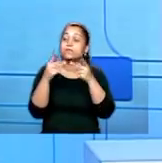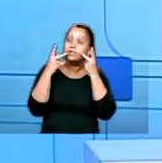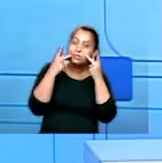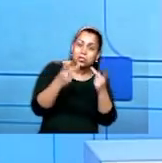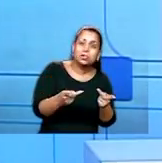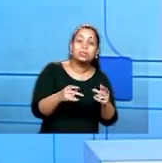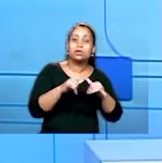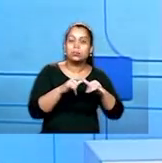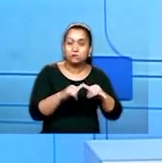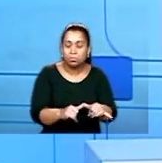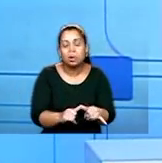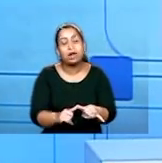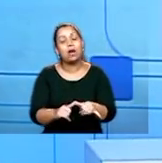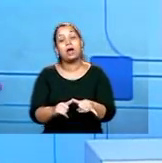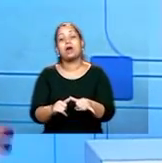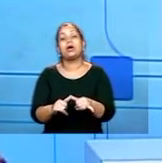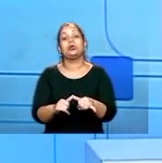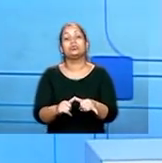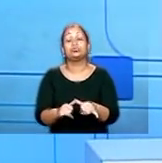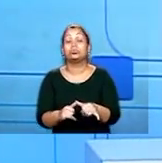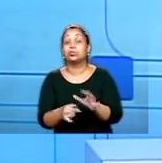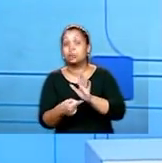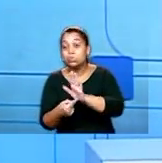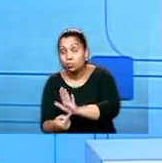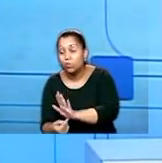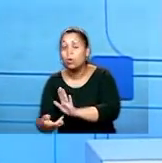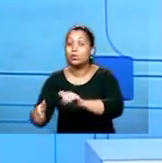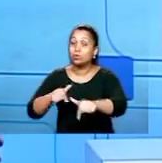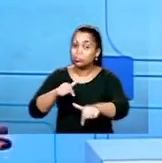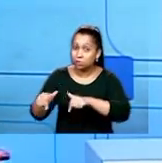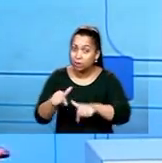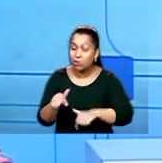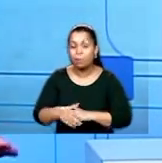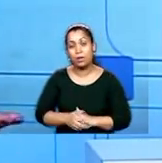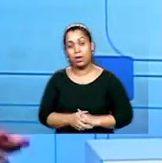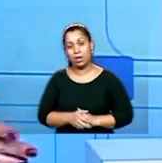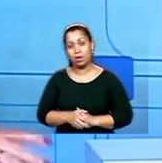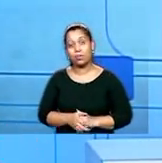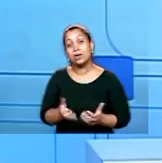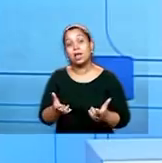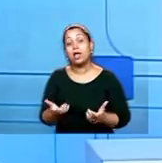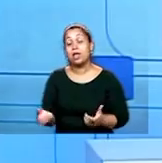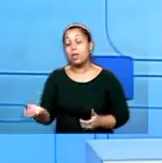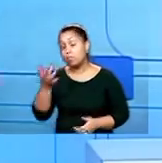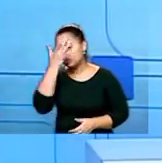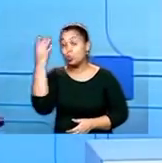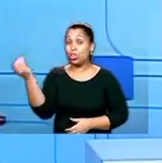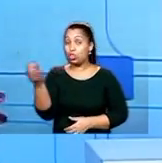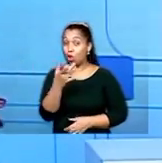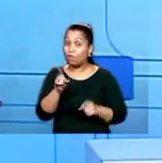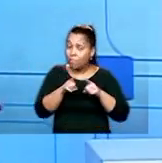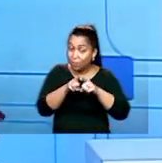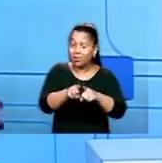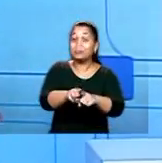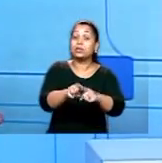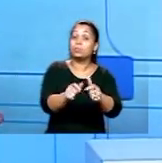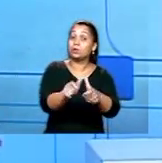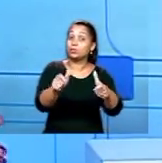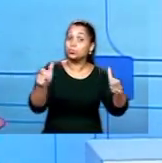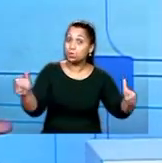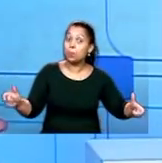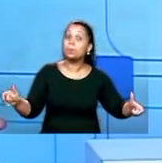nos supermercados, expor todo o nosso trabalho em busca de novos parceiros para a gente aumentar